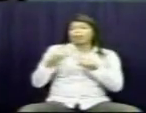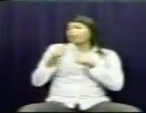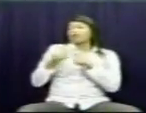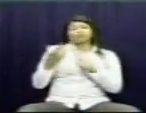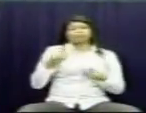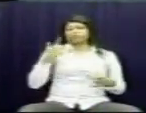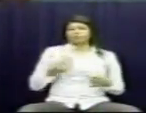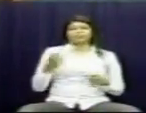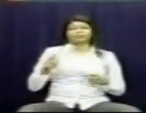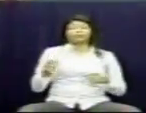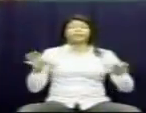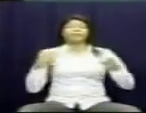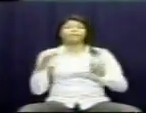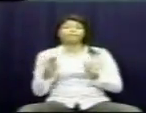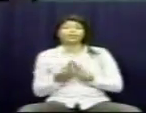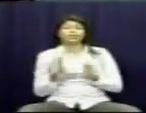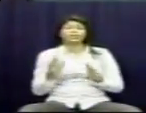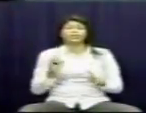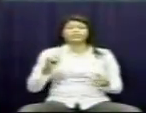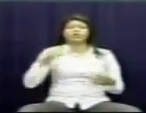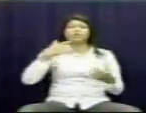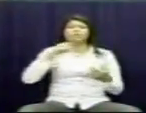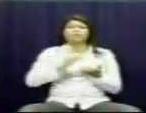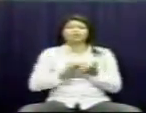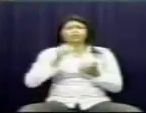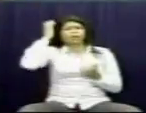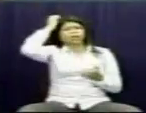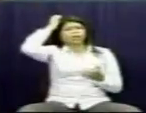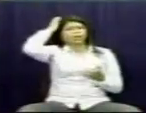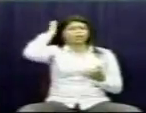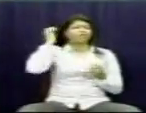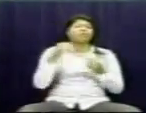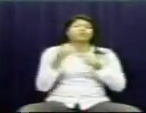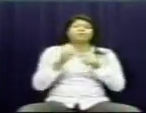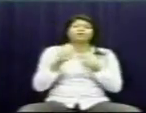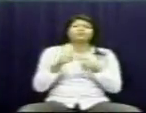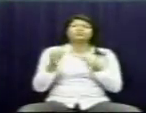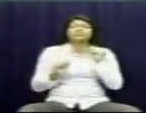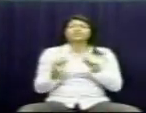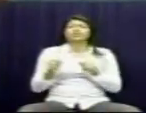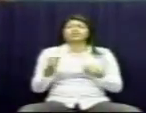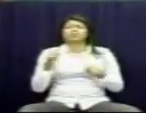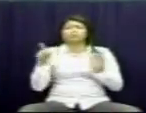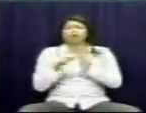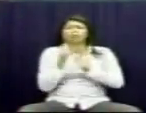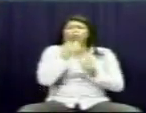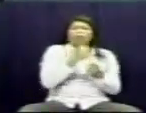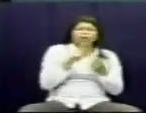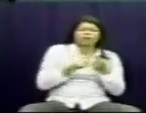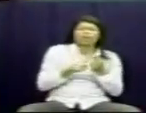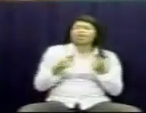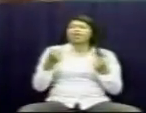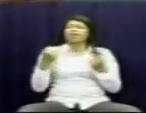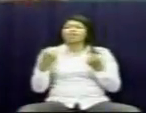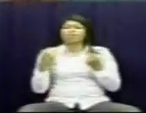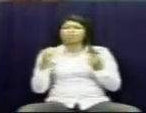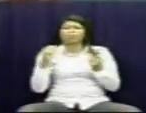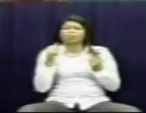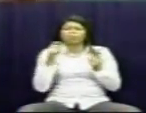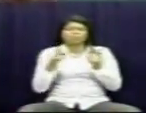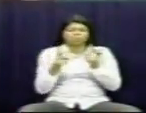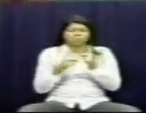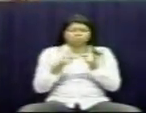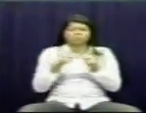médica, pediatria, clínica cirúrgica, saúde da mulher e medicina preventiva. Você tem uma carreira de Estado com médico com